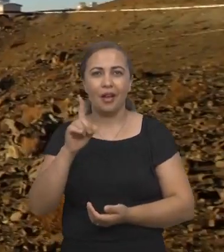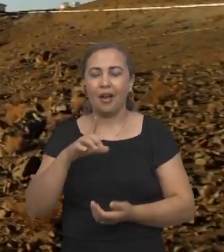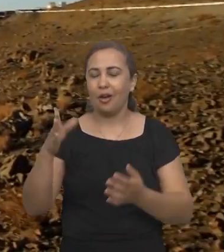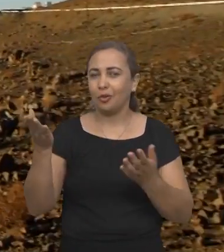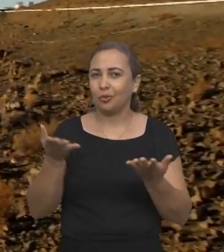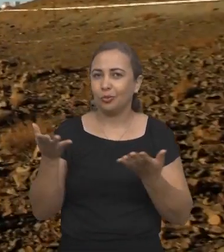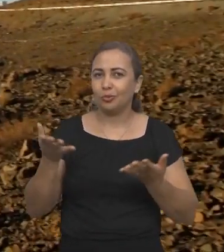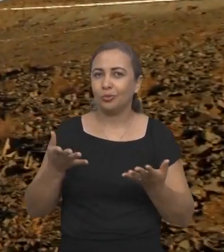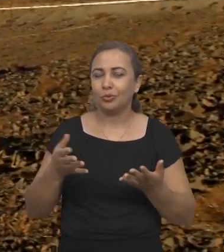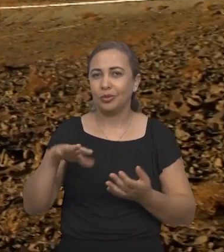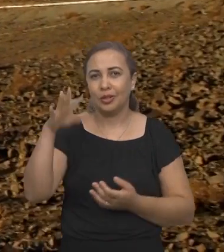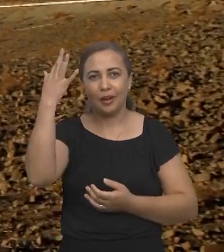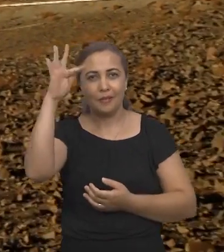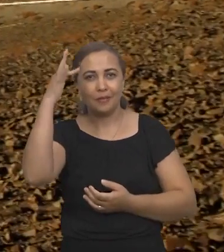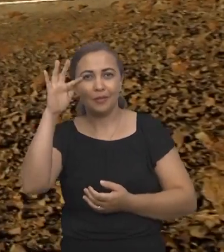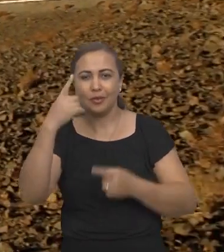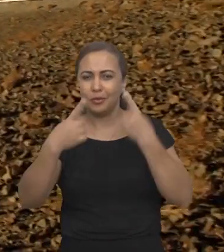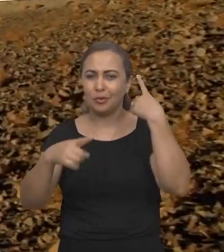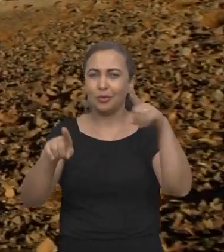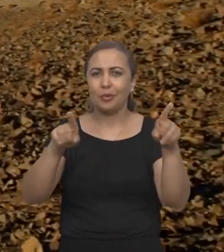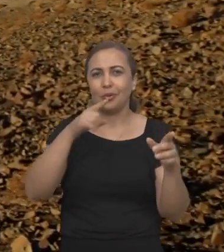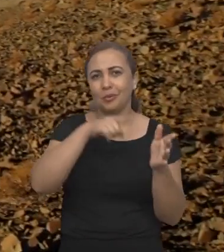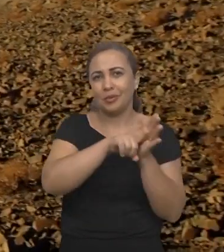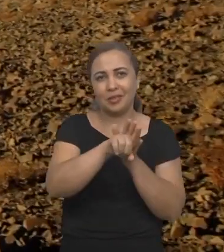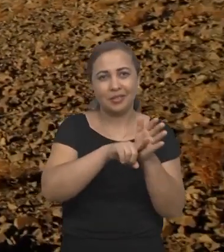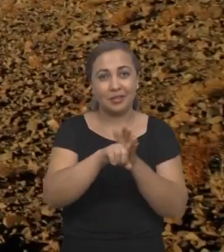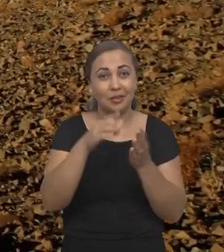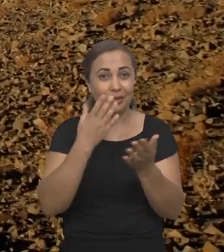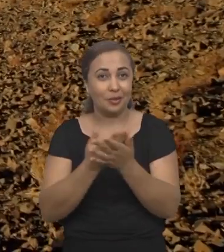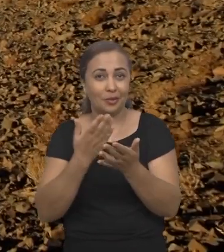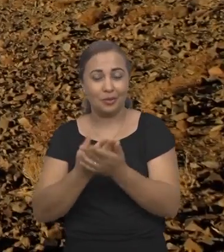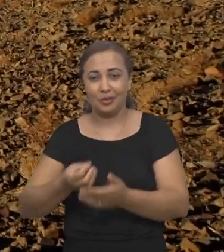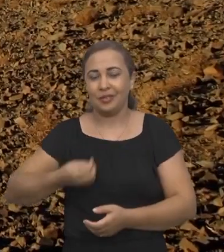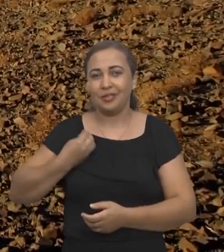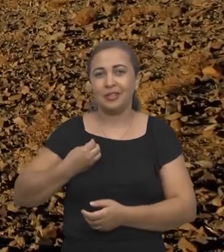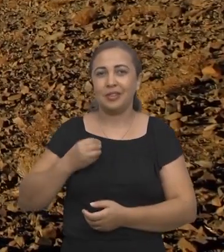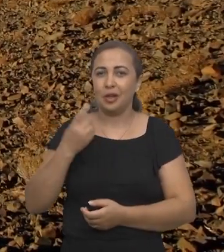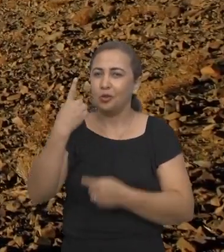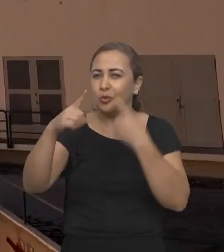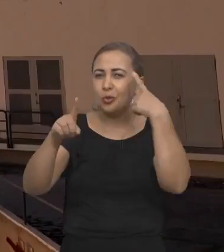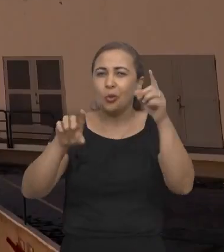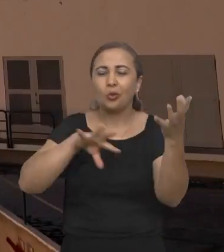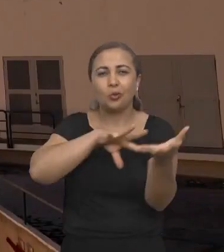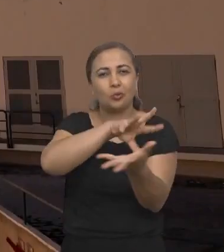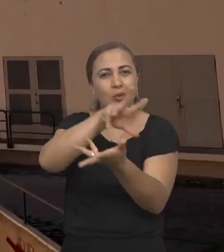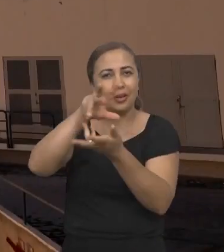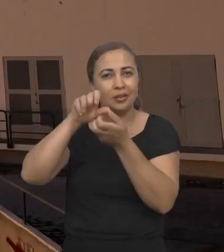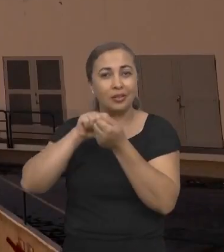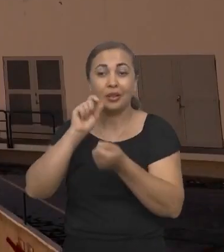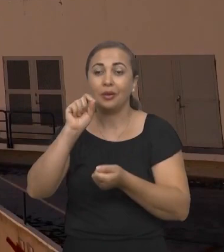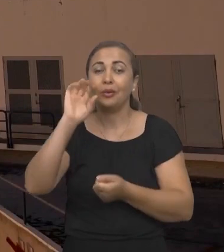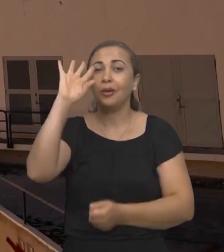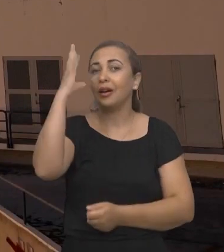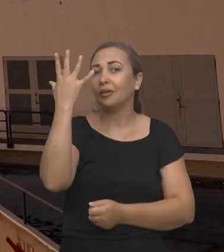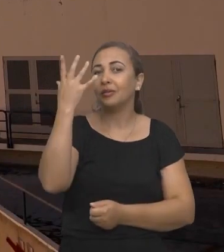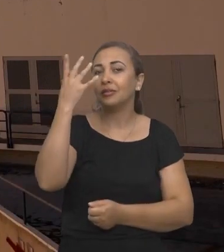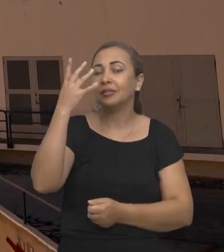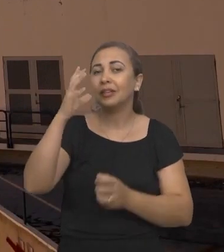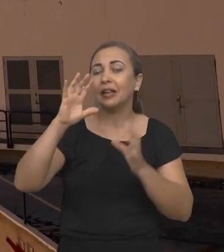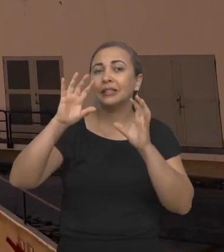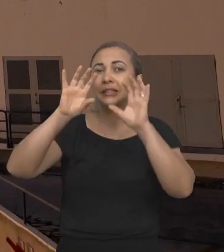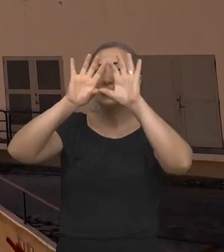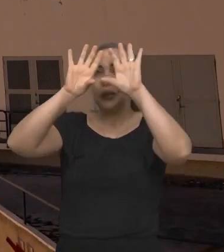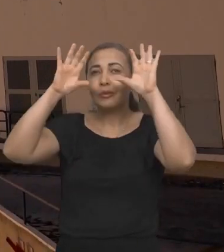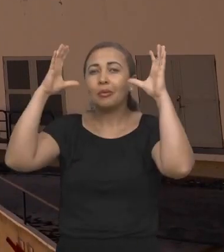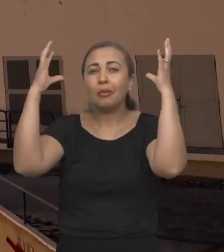Não é de hoje que físicos e outros pesquisadores estudam a existência de outros planetas e o que acontece